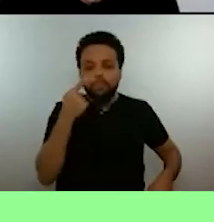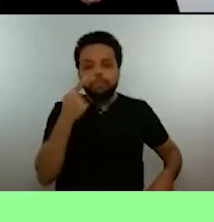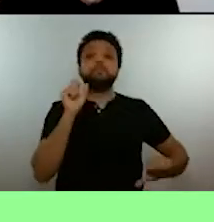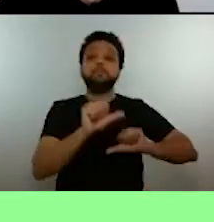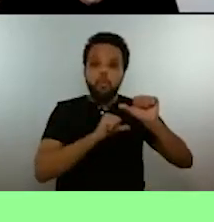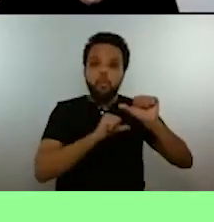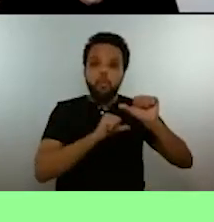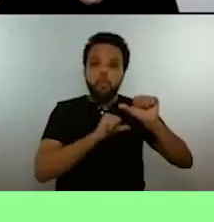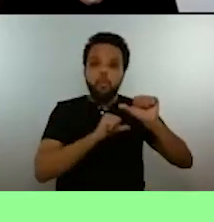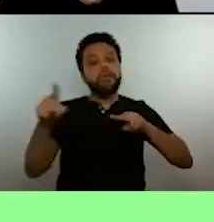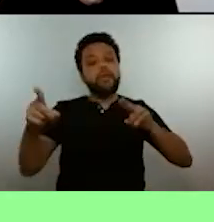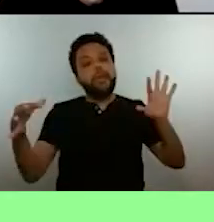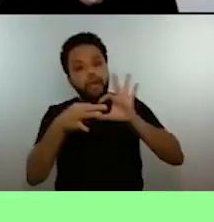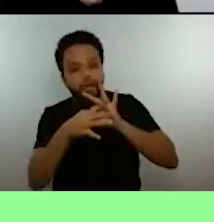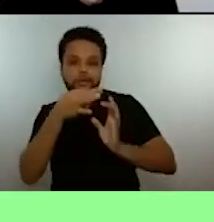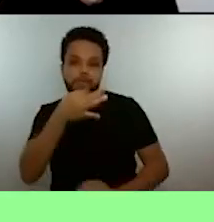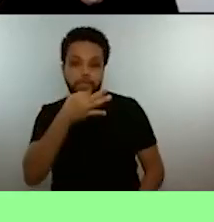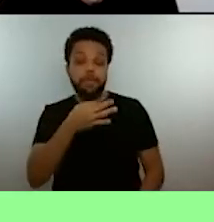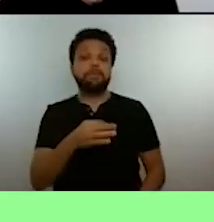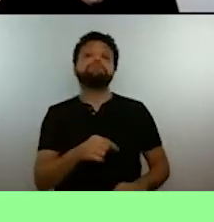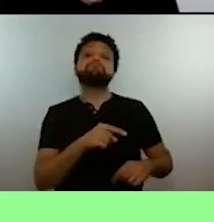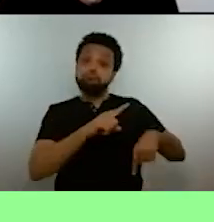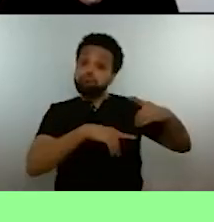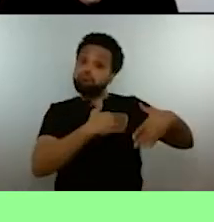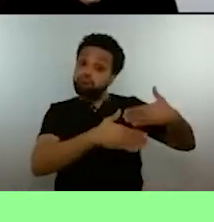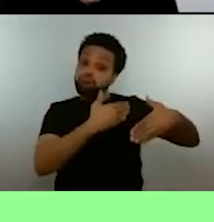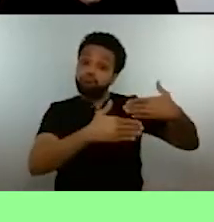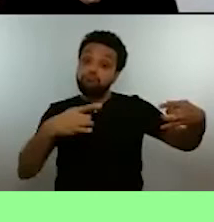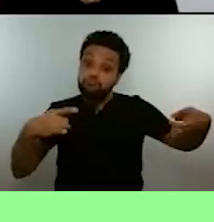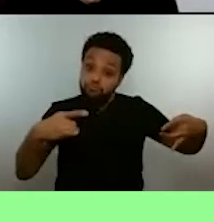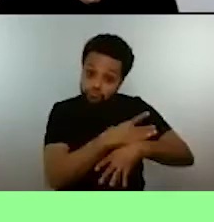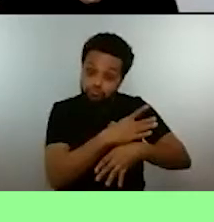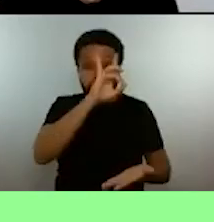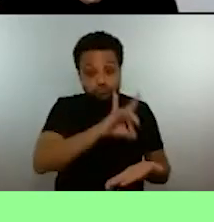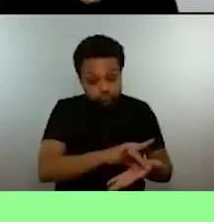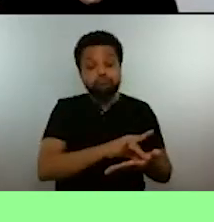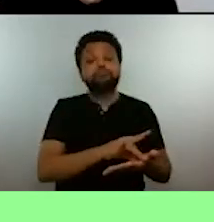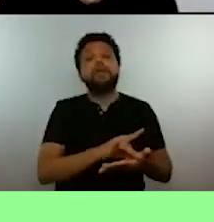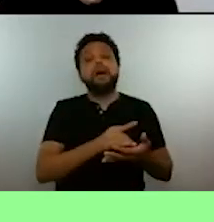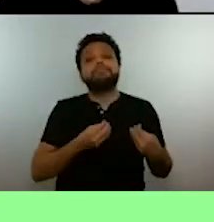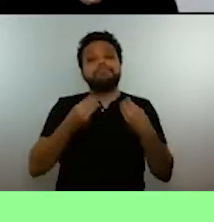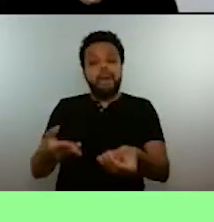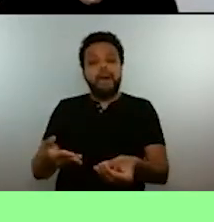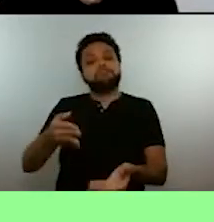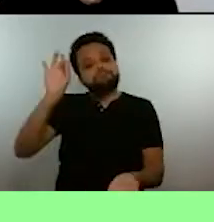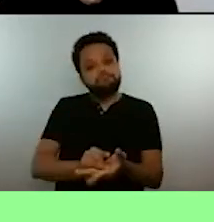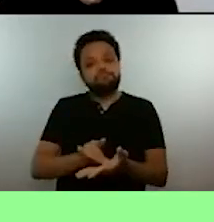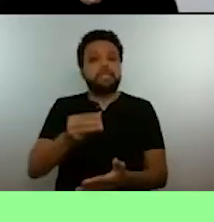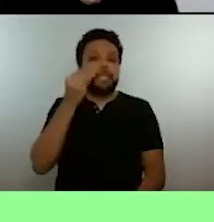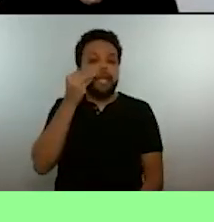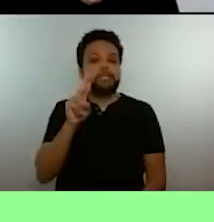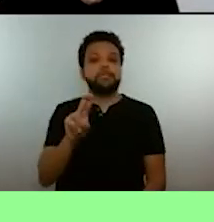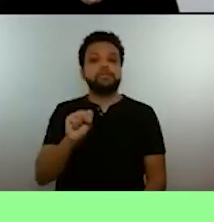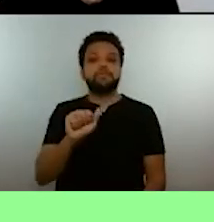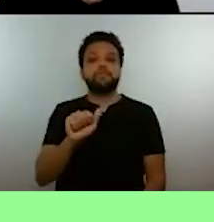fazer a validação desses insights e dessas formas de uso que a gente